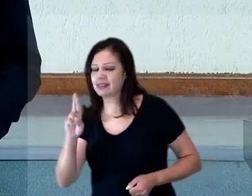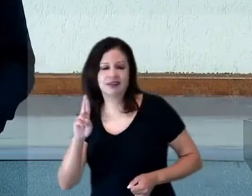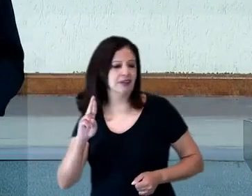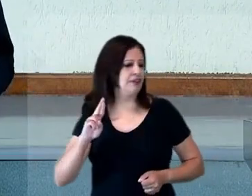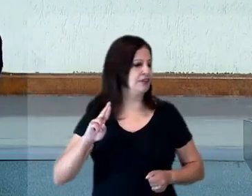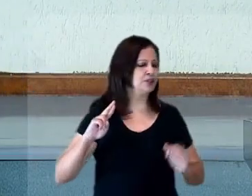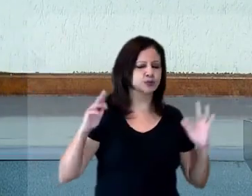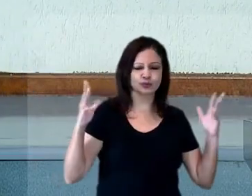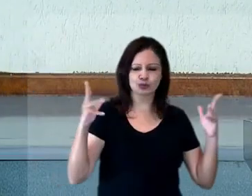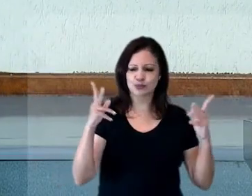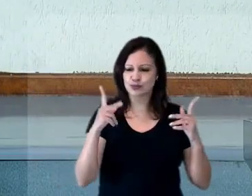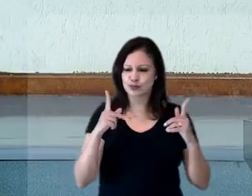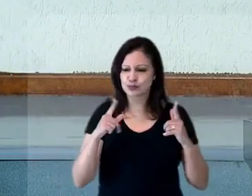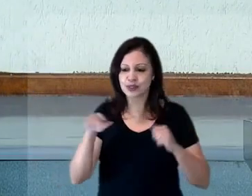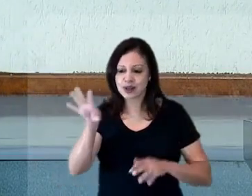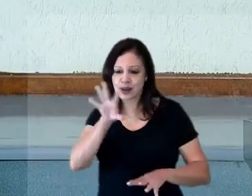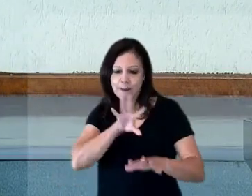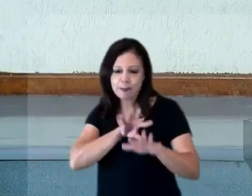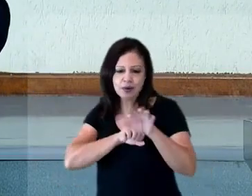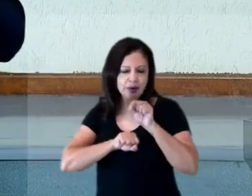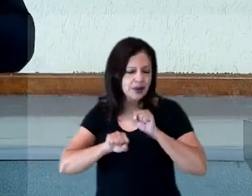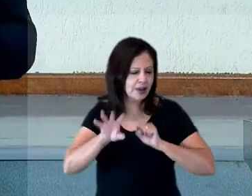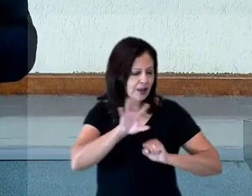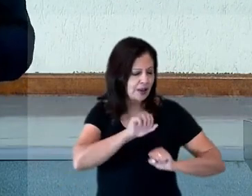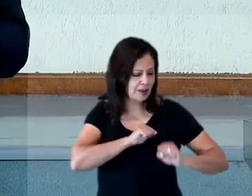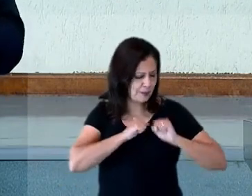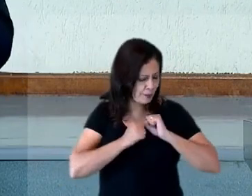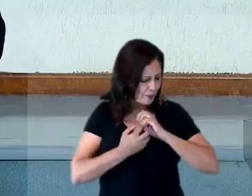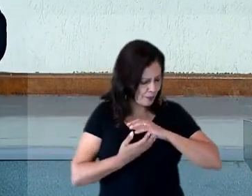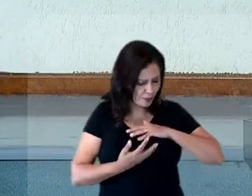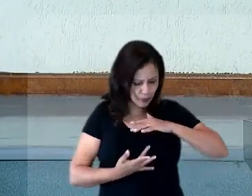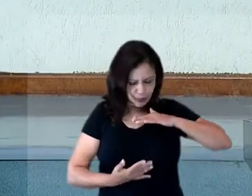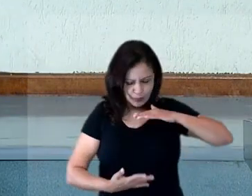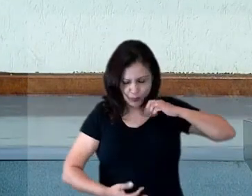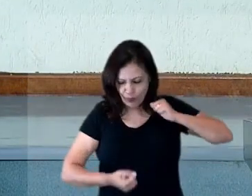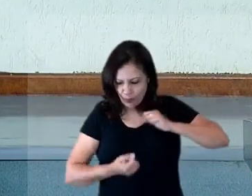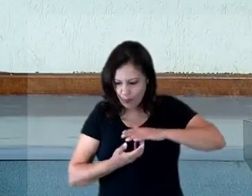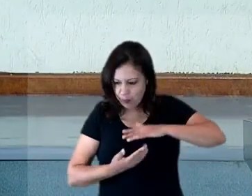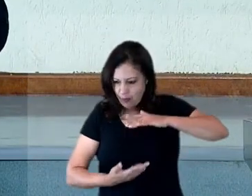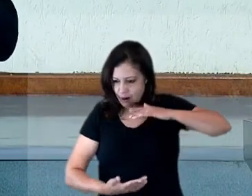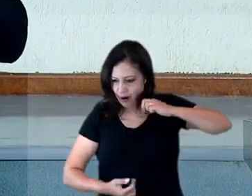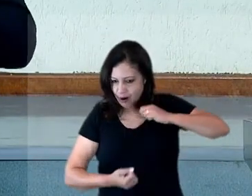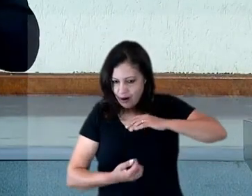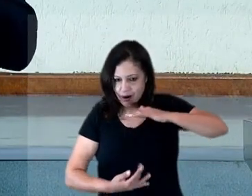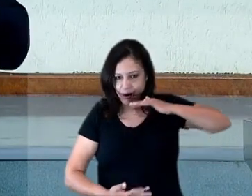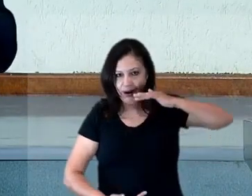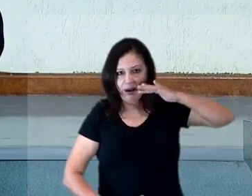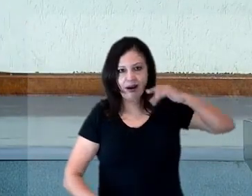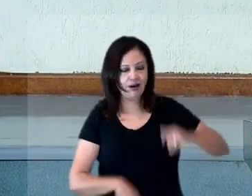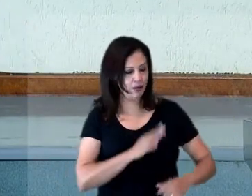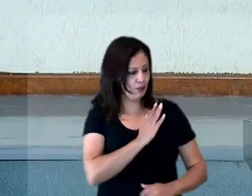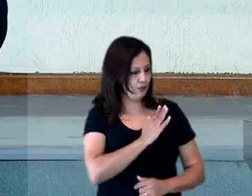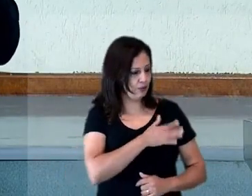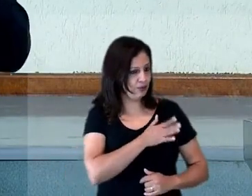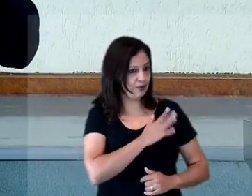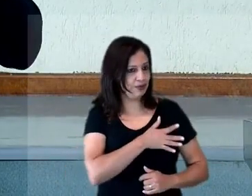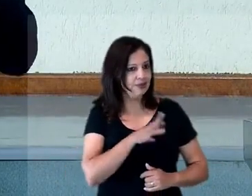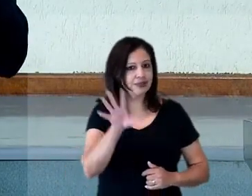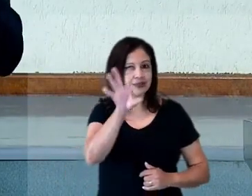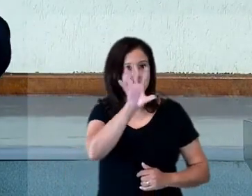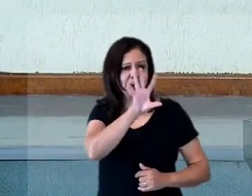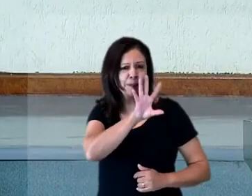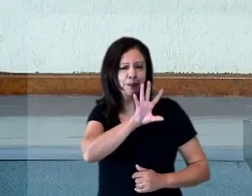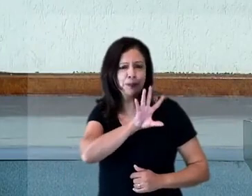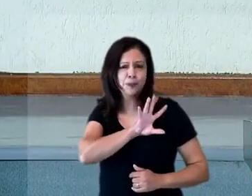amor. Exale o amor, se motive pelo amor. A motivação do seu coração deve ser o amor ao